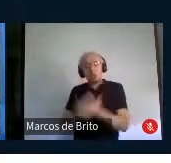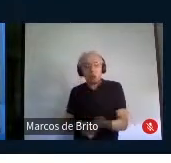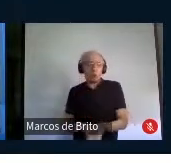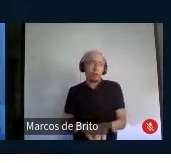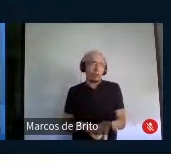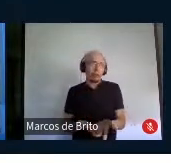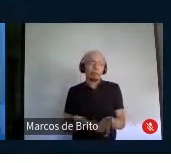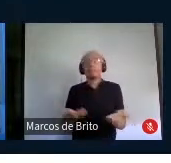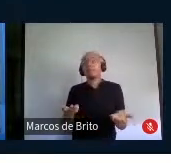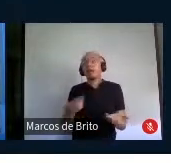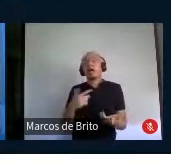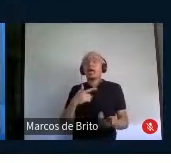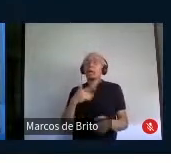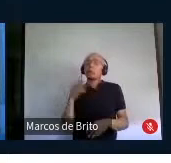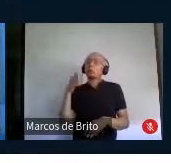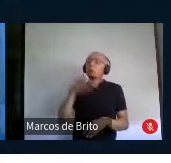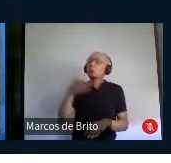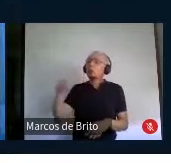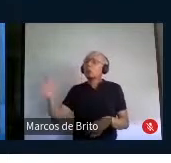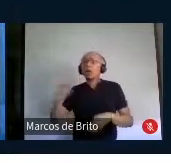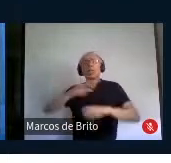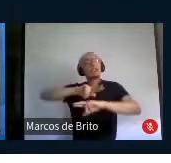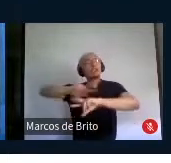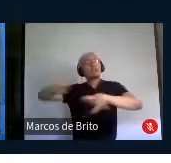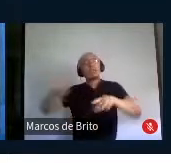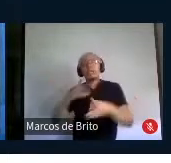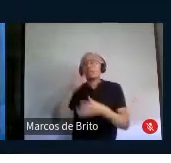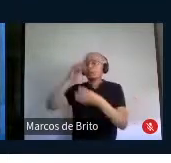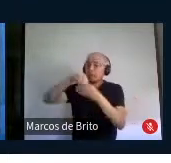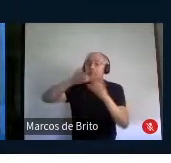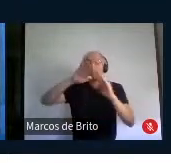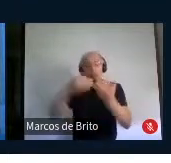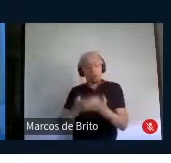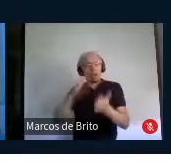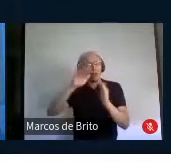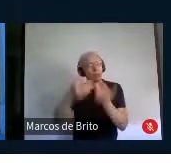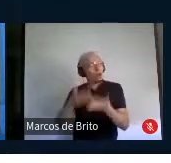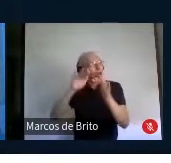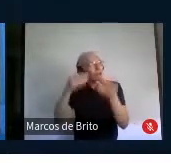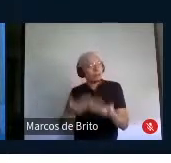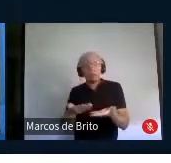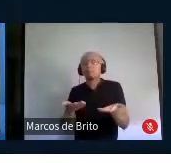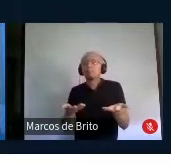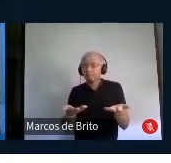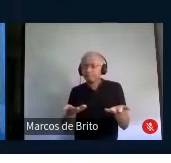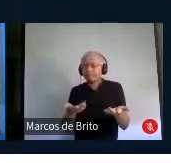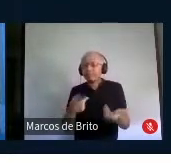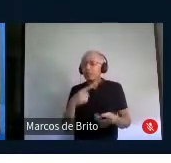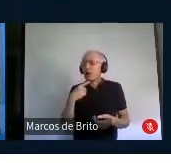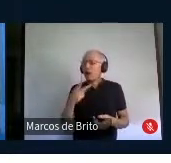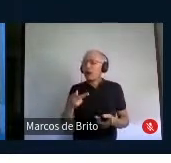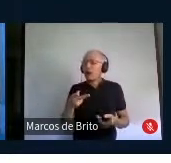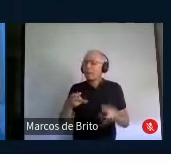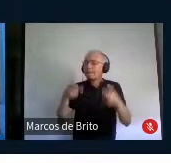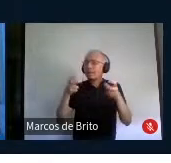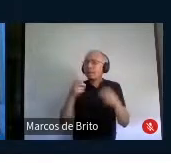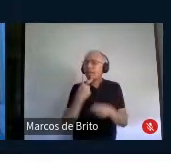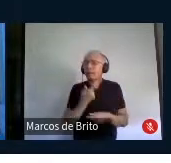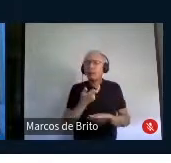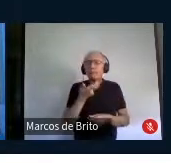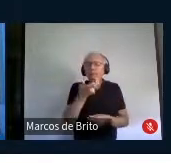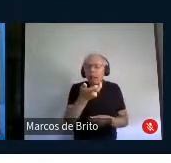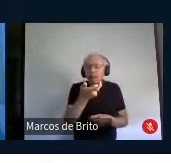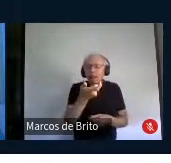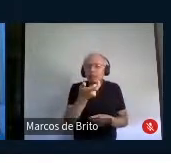nos diversos espaços da unidade escolar. Em 2 deles, nós identificamos aqui a palavra competência.